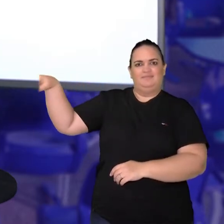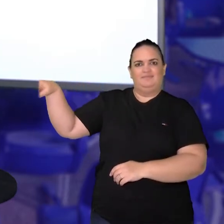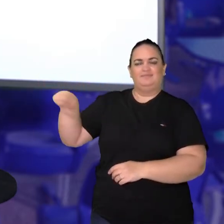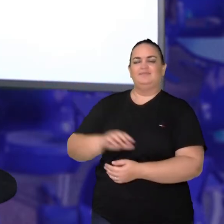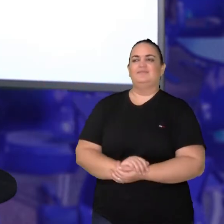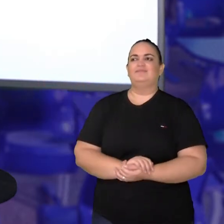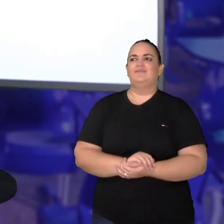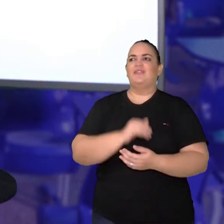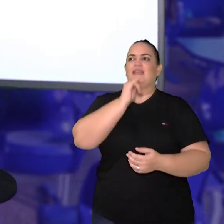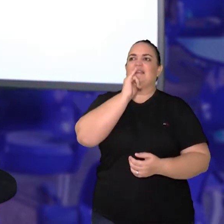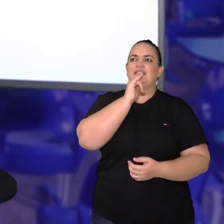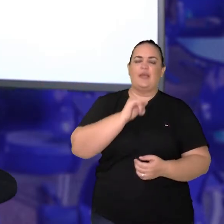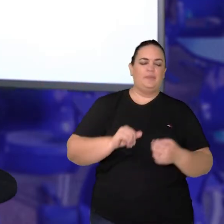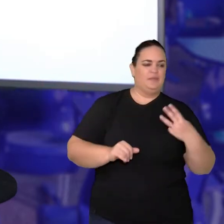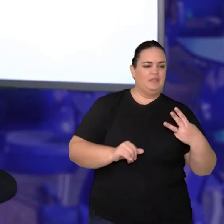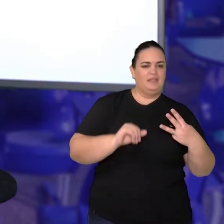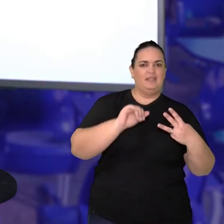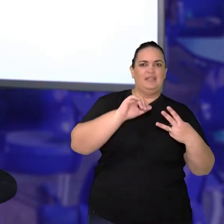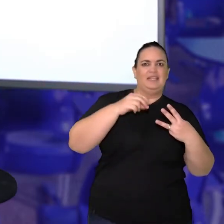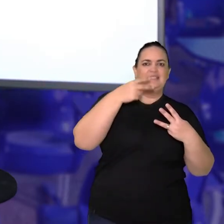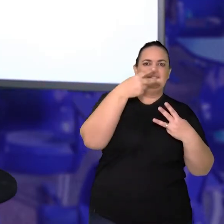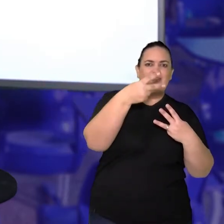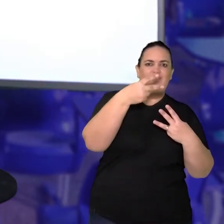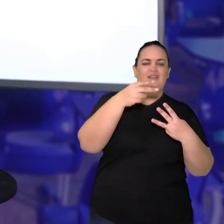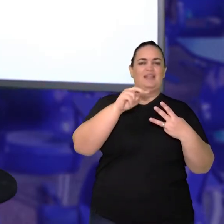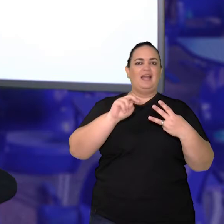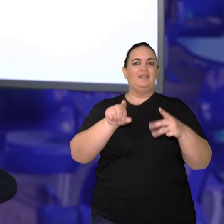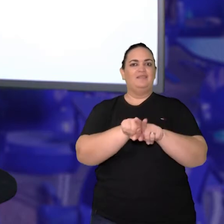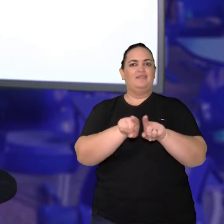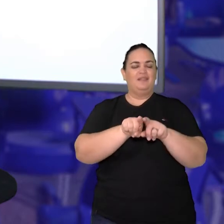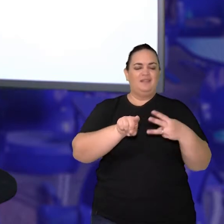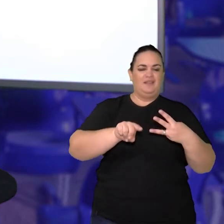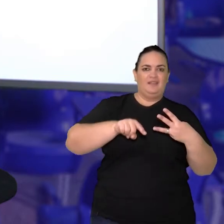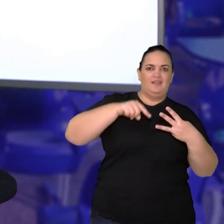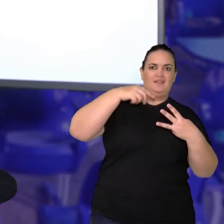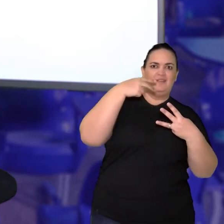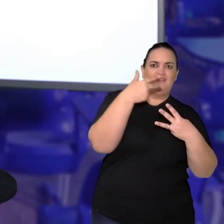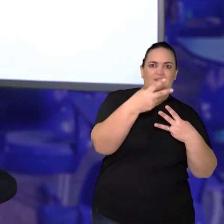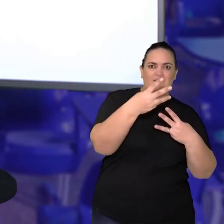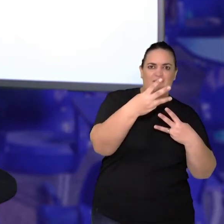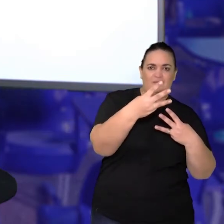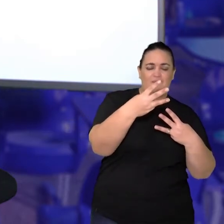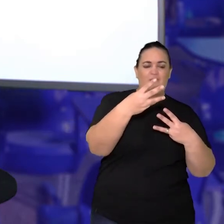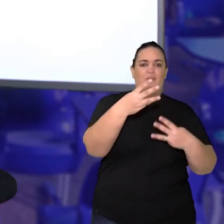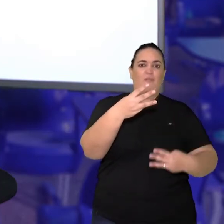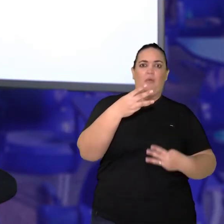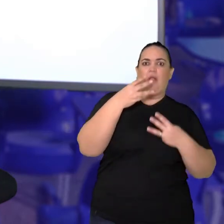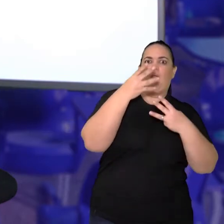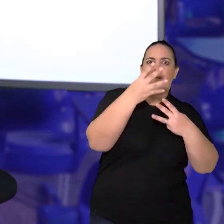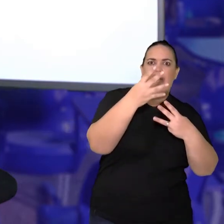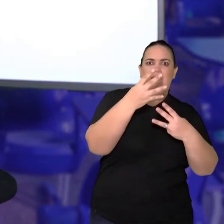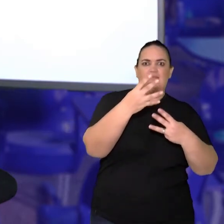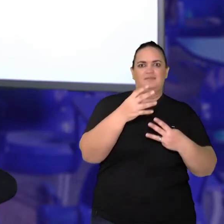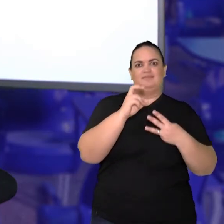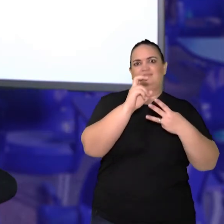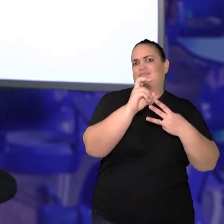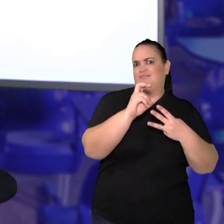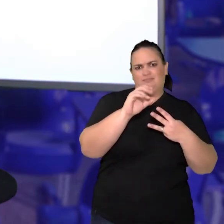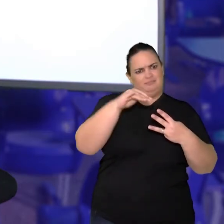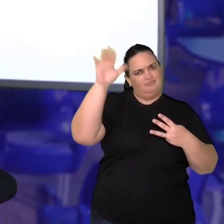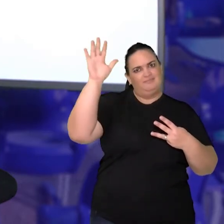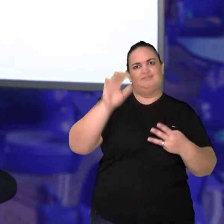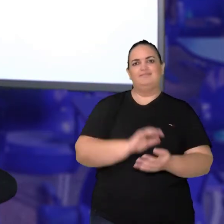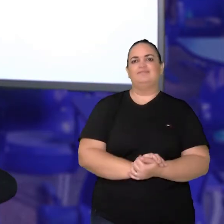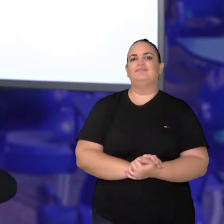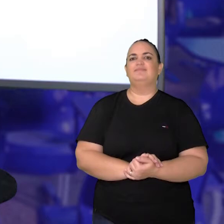vários exemplos, né? 3 ao quadrado, 3 ao cubo, 3 elevado à quarta potência. Mas o que eu quero falar